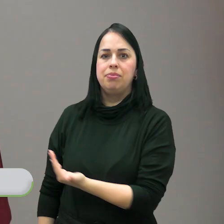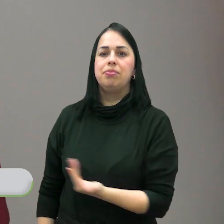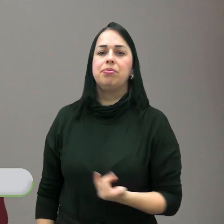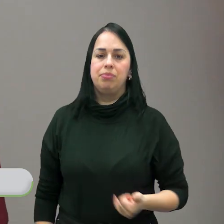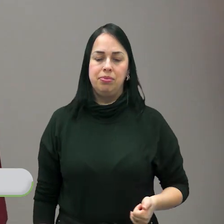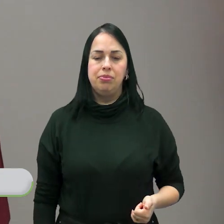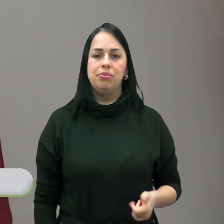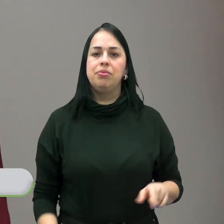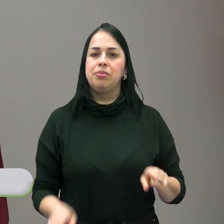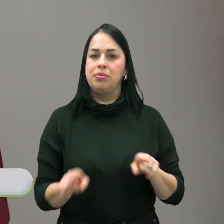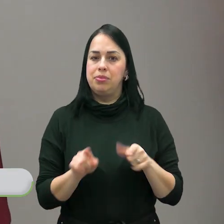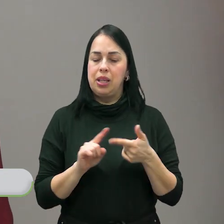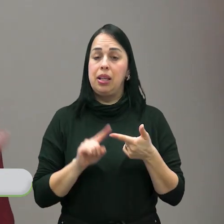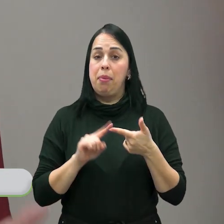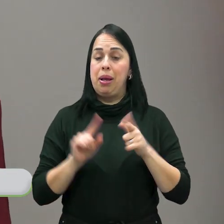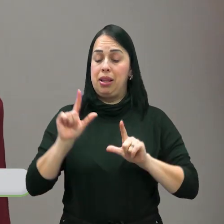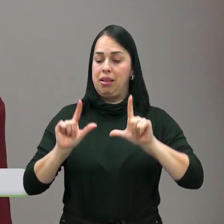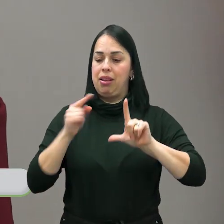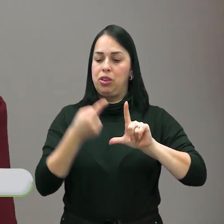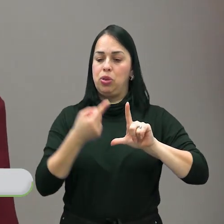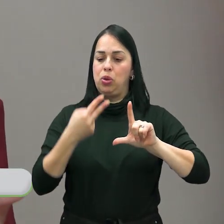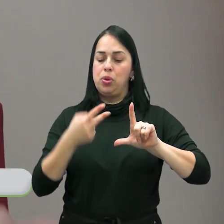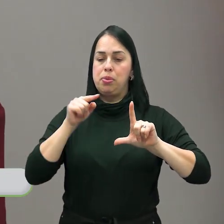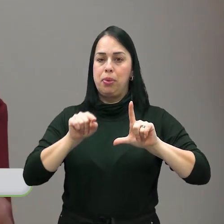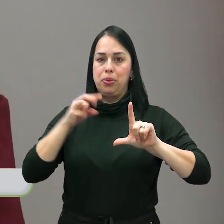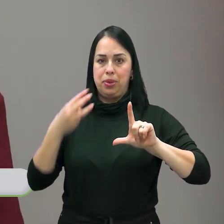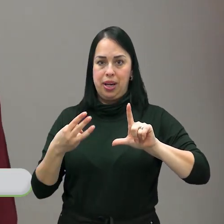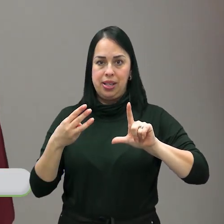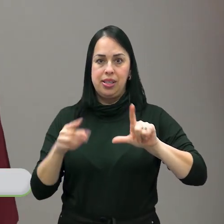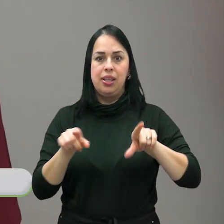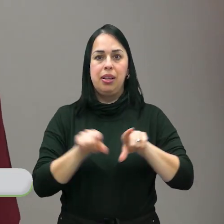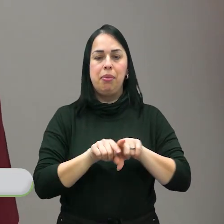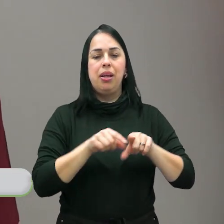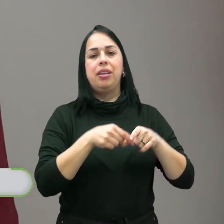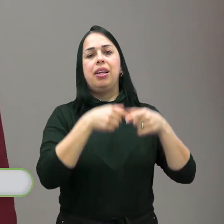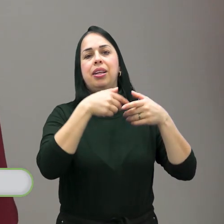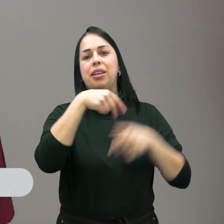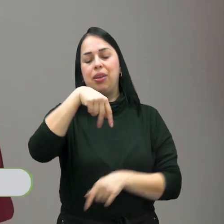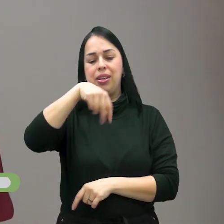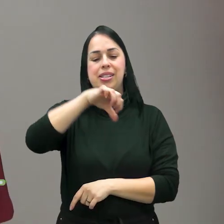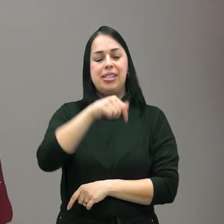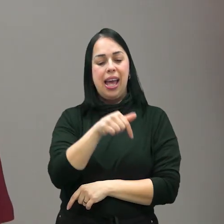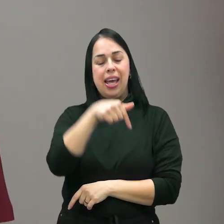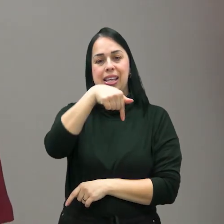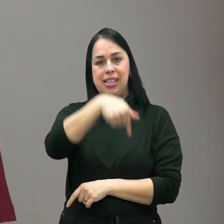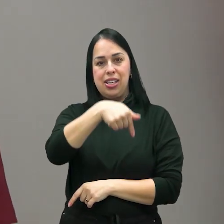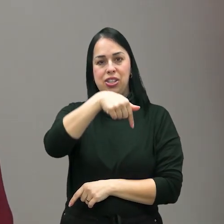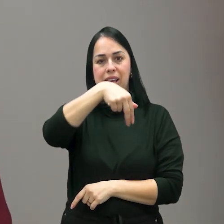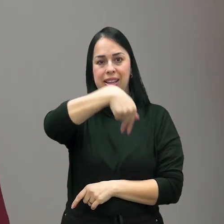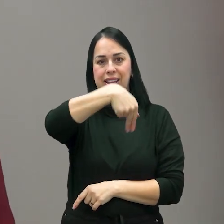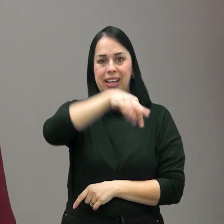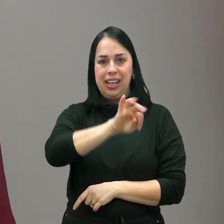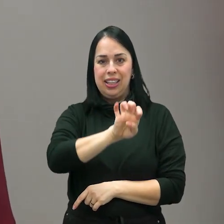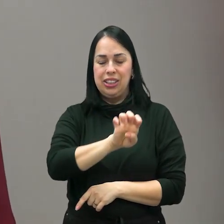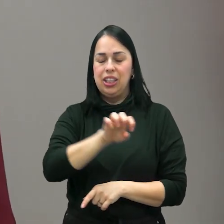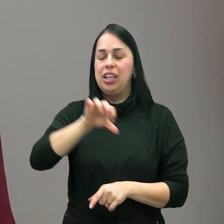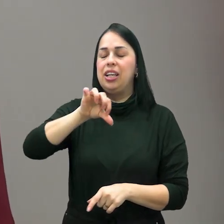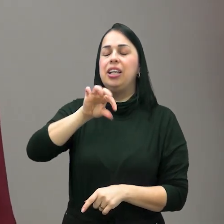Câmara SJC, os canais 12.3, nosso canal aberto, além do 7 da NET e do 9